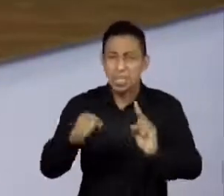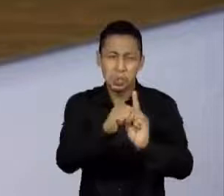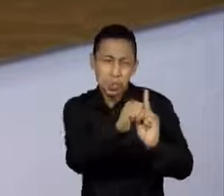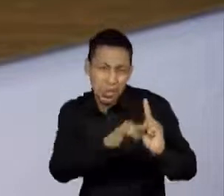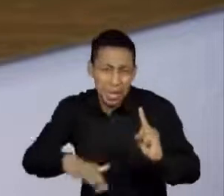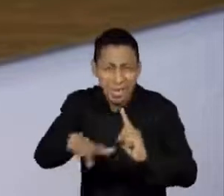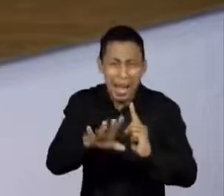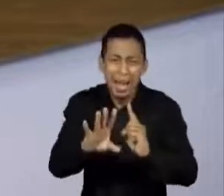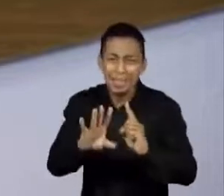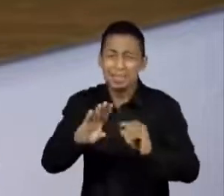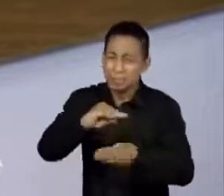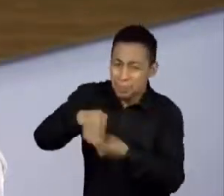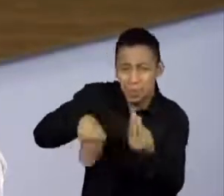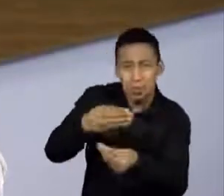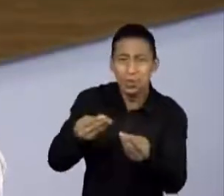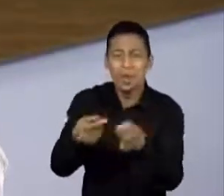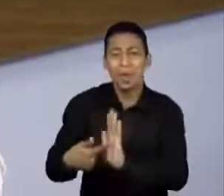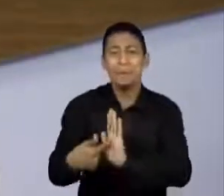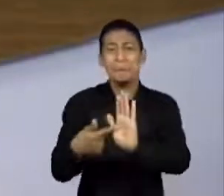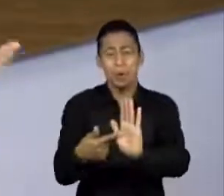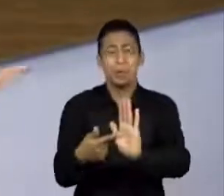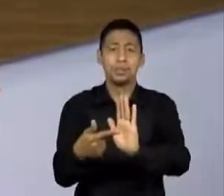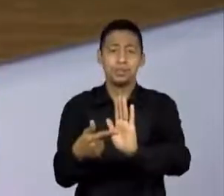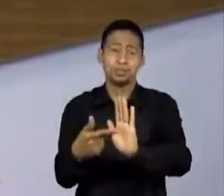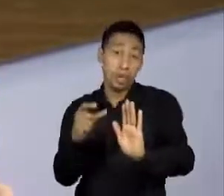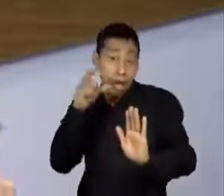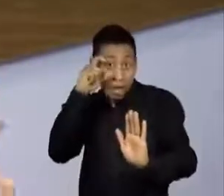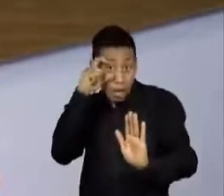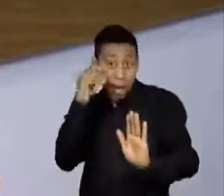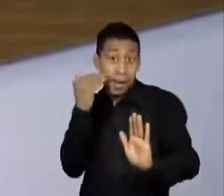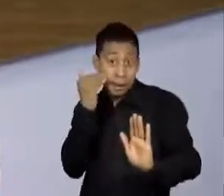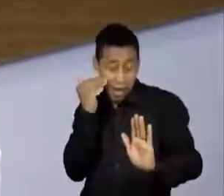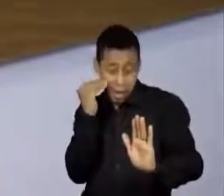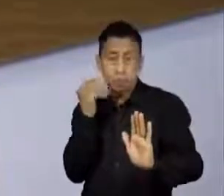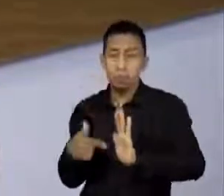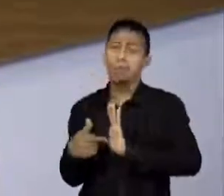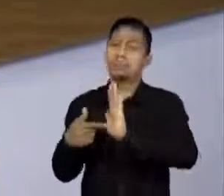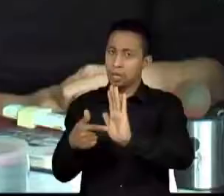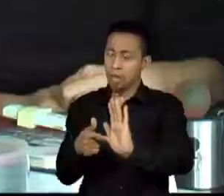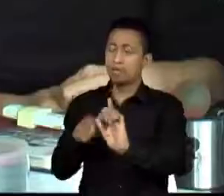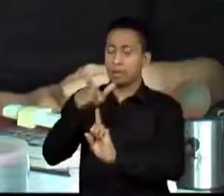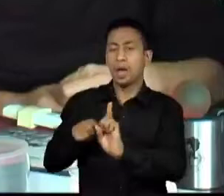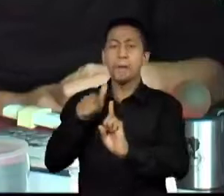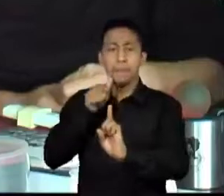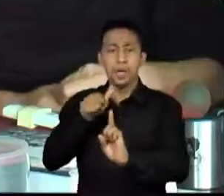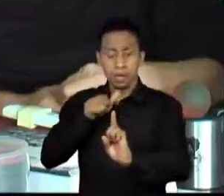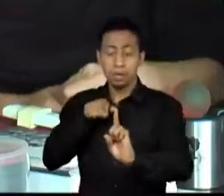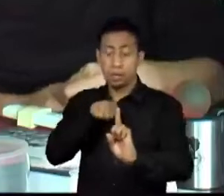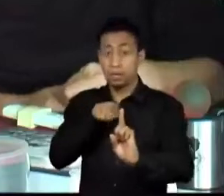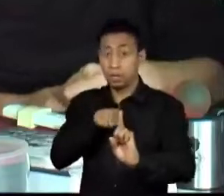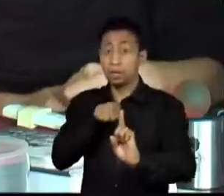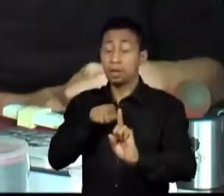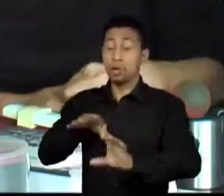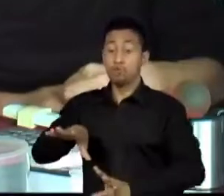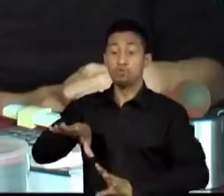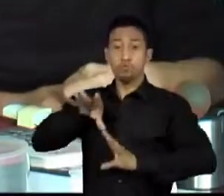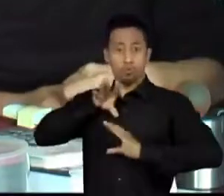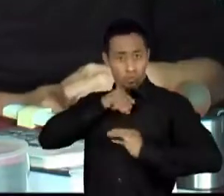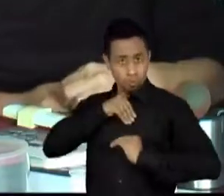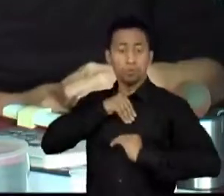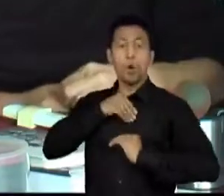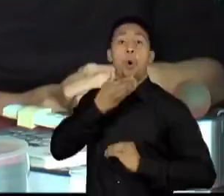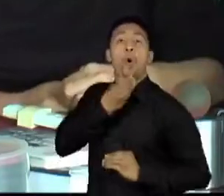Guimarães original né se aplica hoje assim a dia Dori e se vestiu de homem Ella perfumava o gênero masculino e